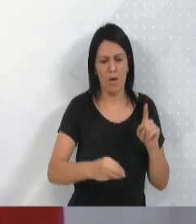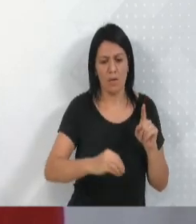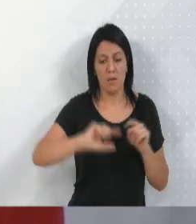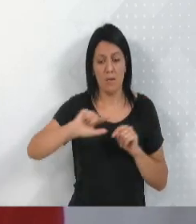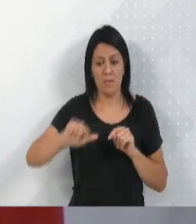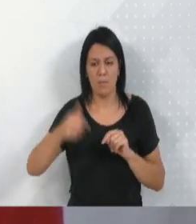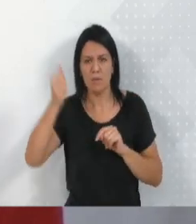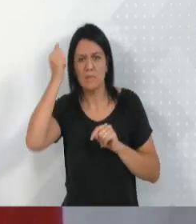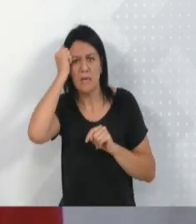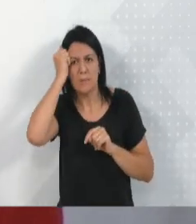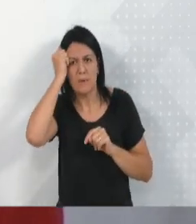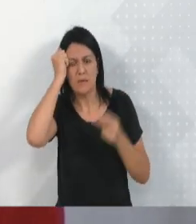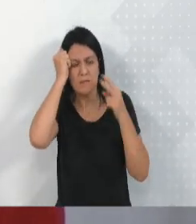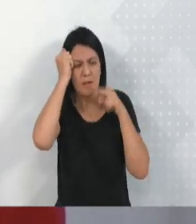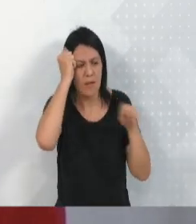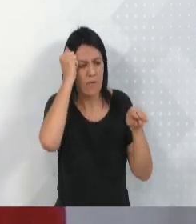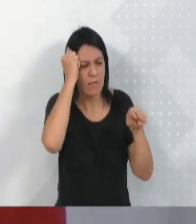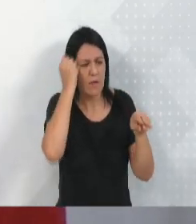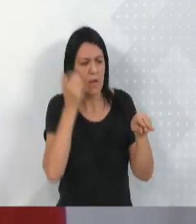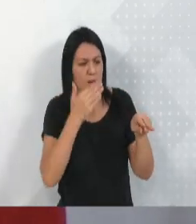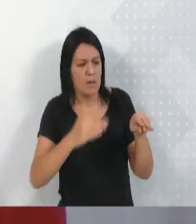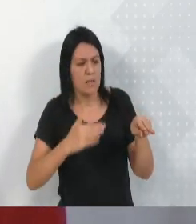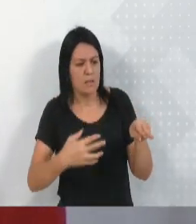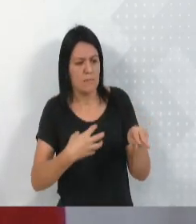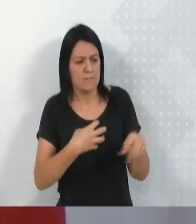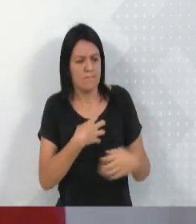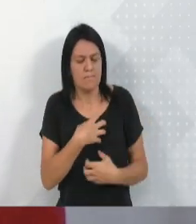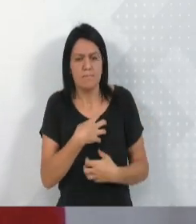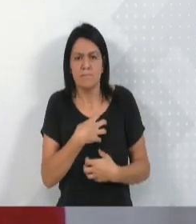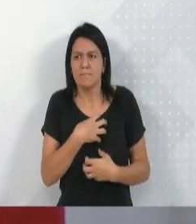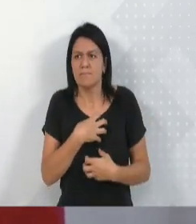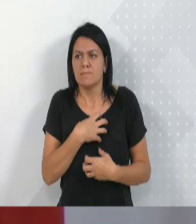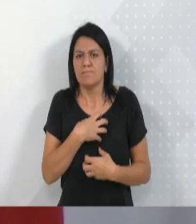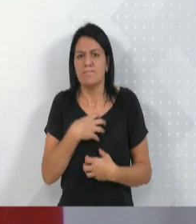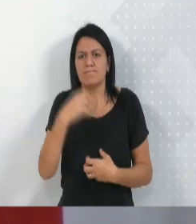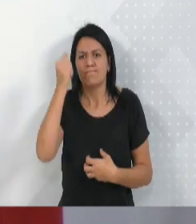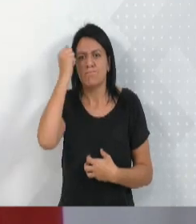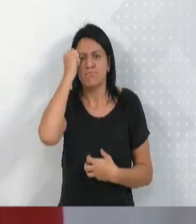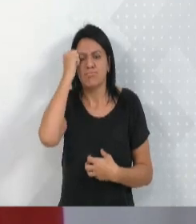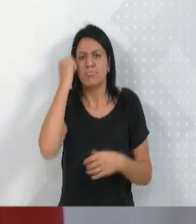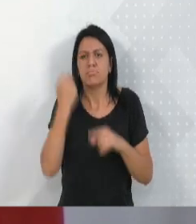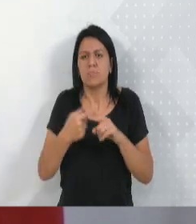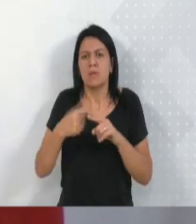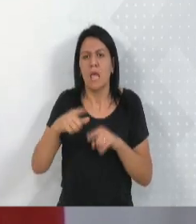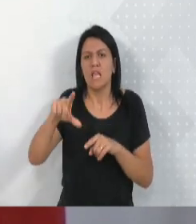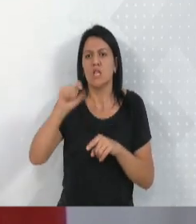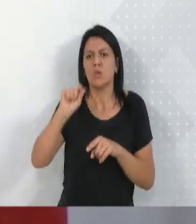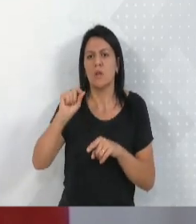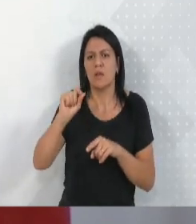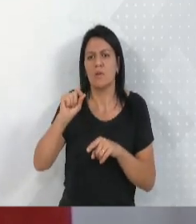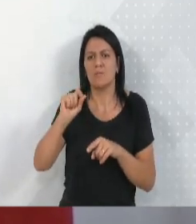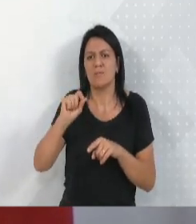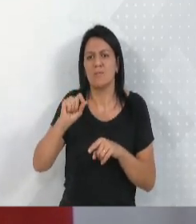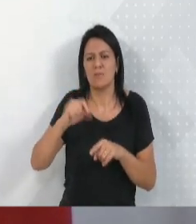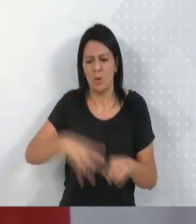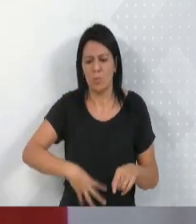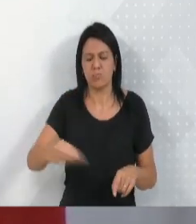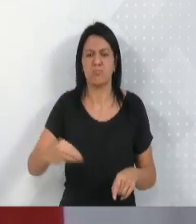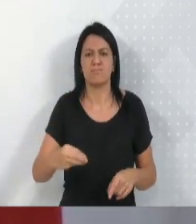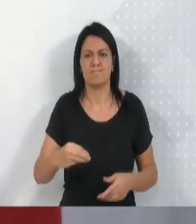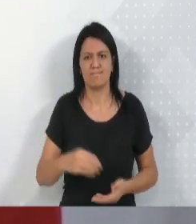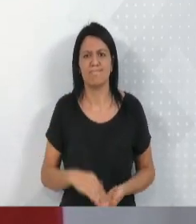vem uma criança na rua, vem um bebezinho no colo, passam a se lamentar pela decisão terrível que admitiram ou que